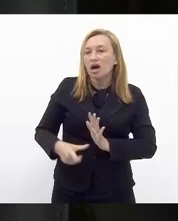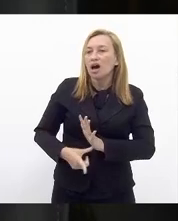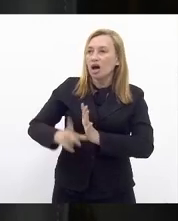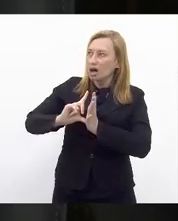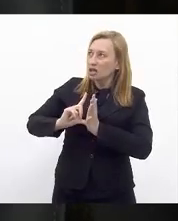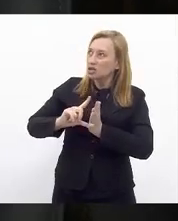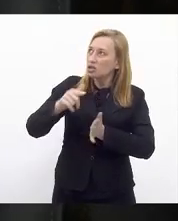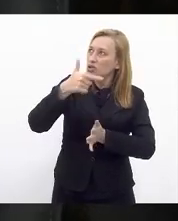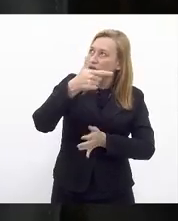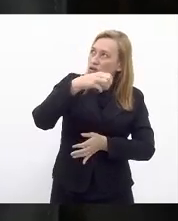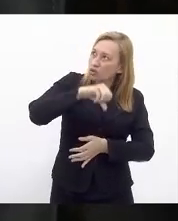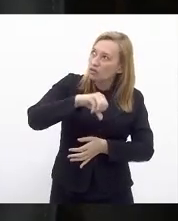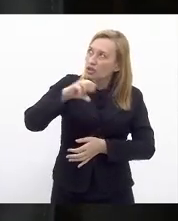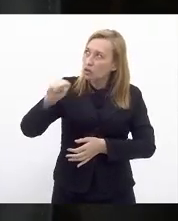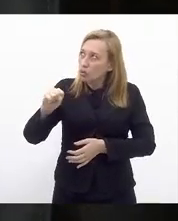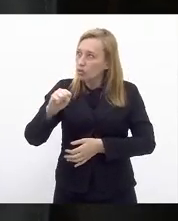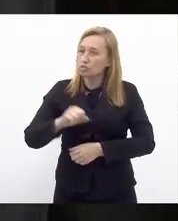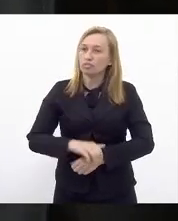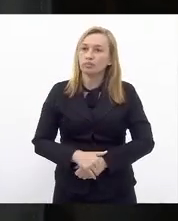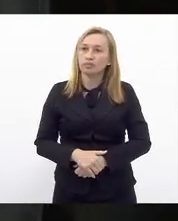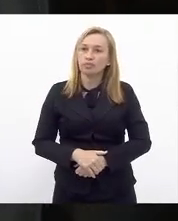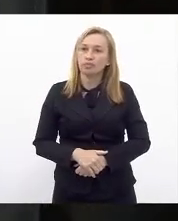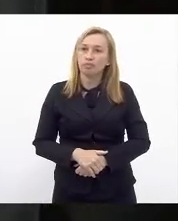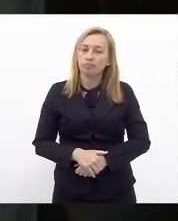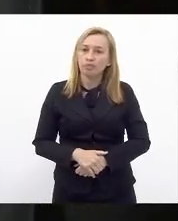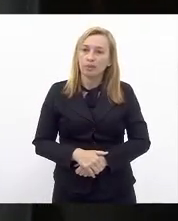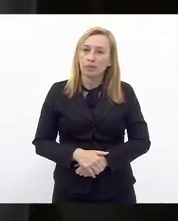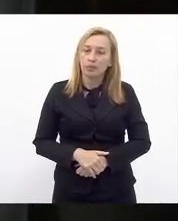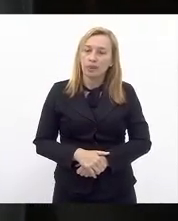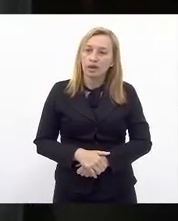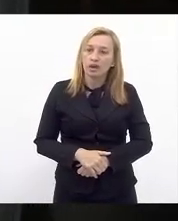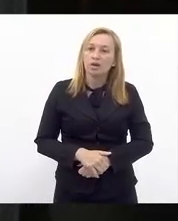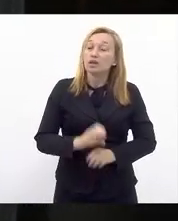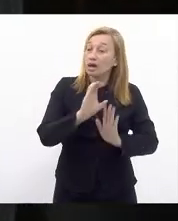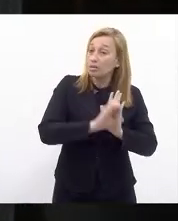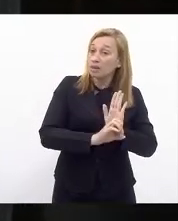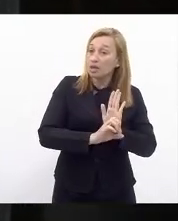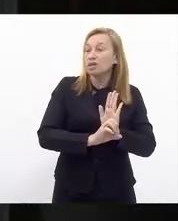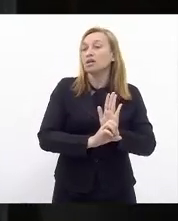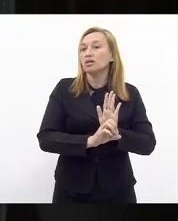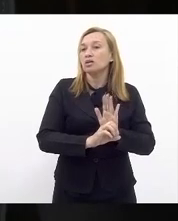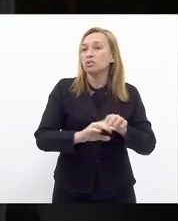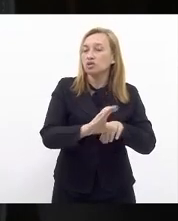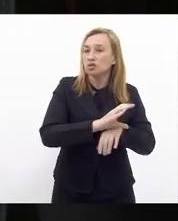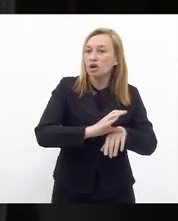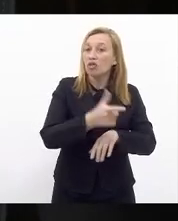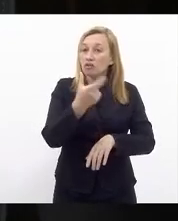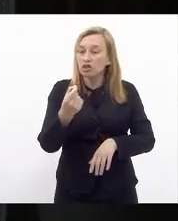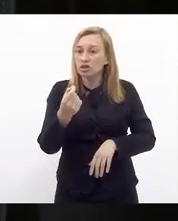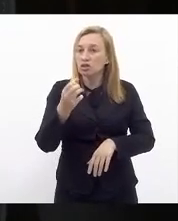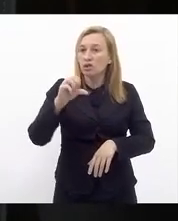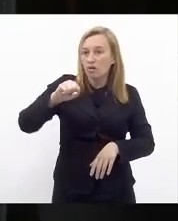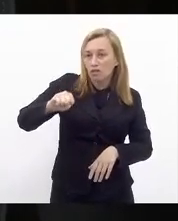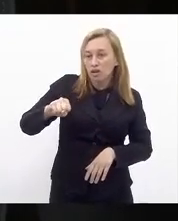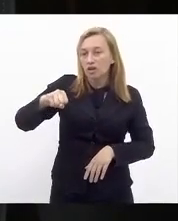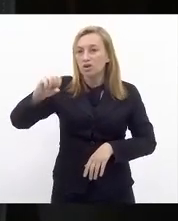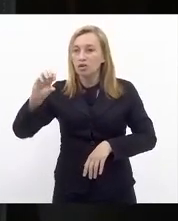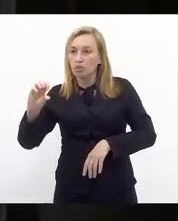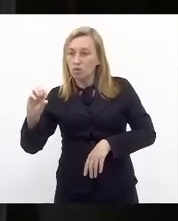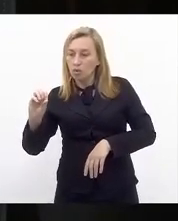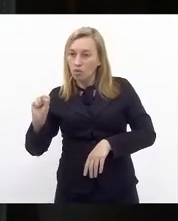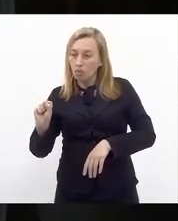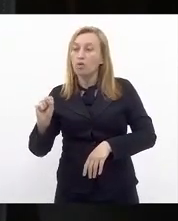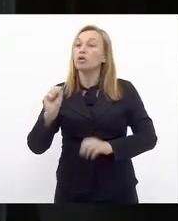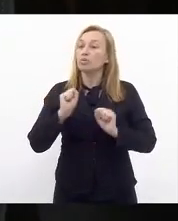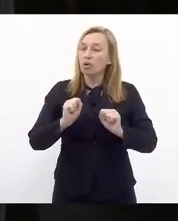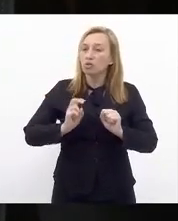antes de 98 na essa da emenda constitucional 20/98 podem